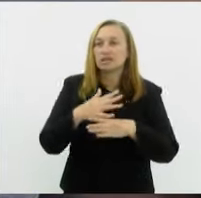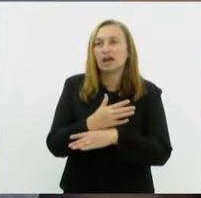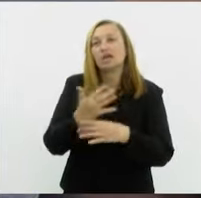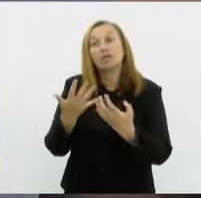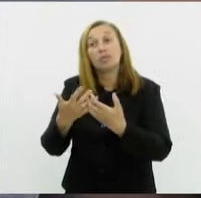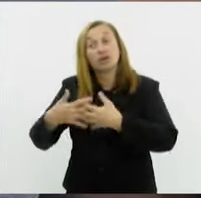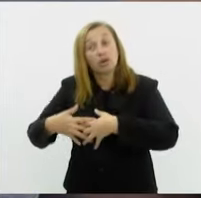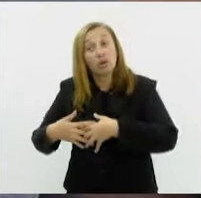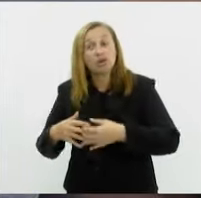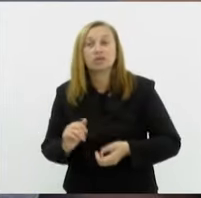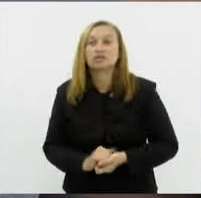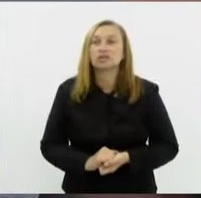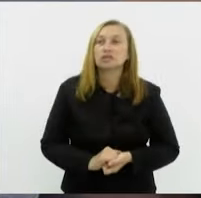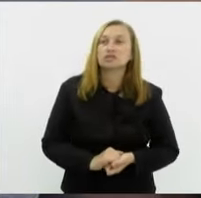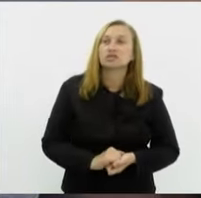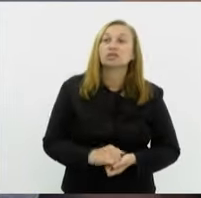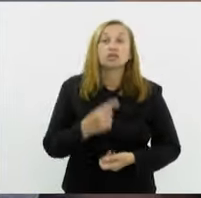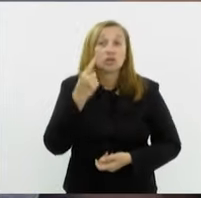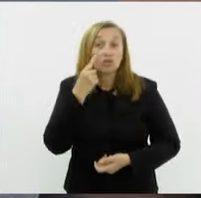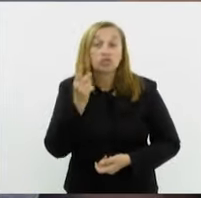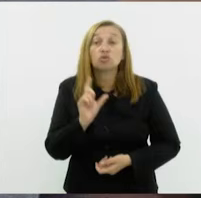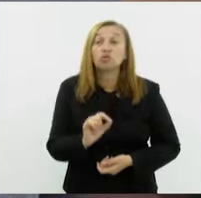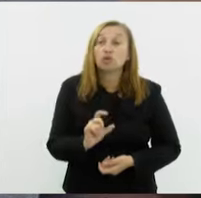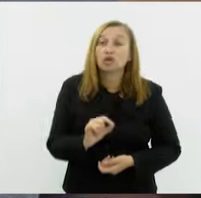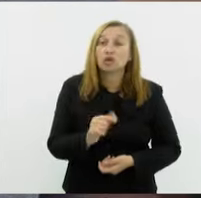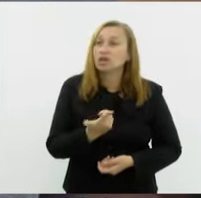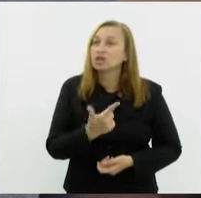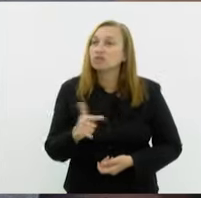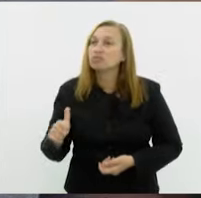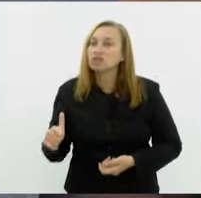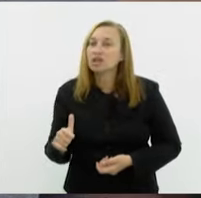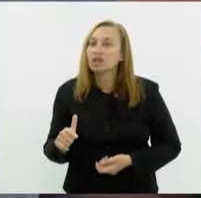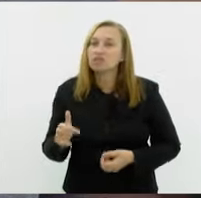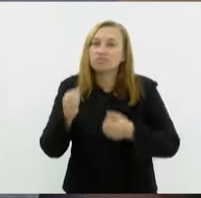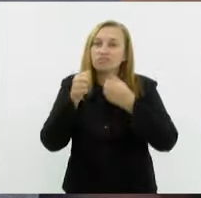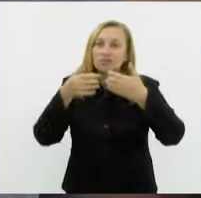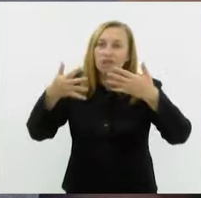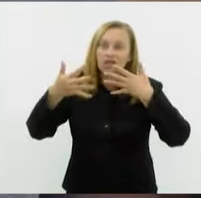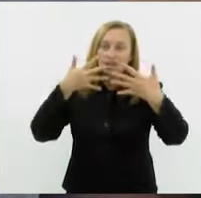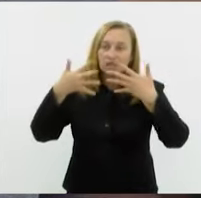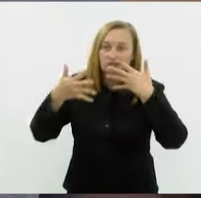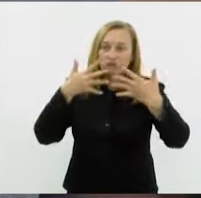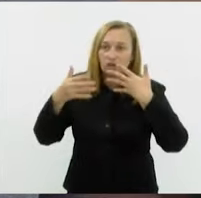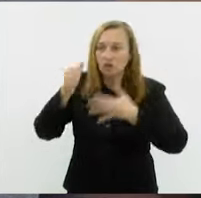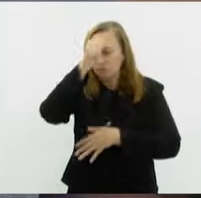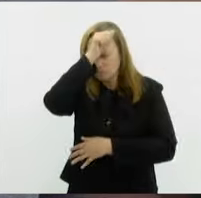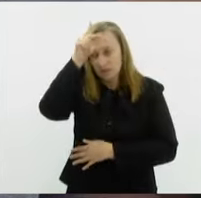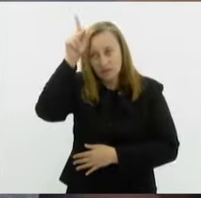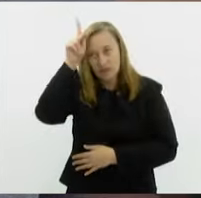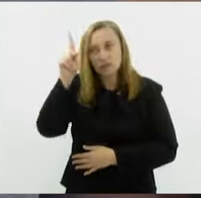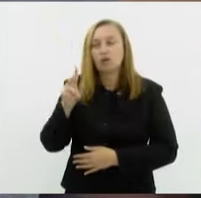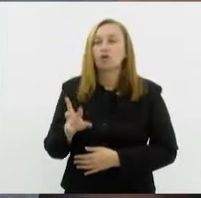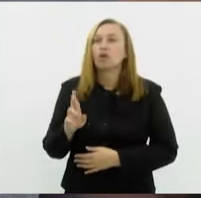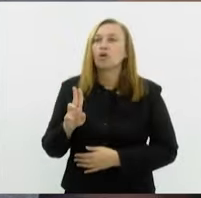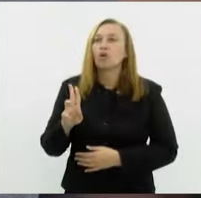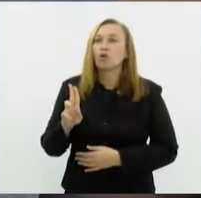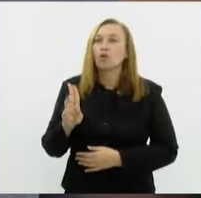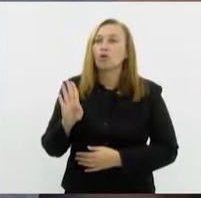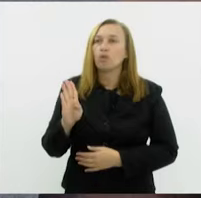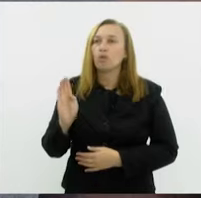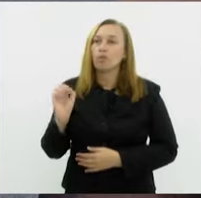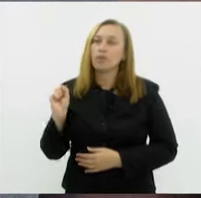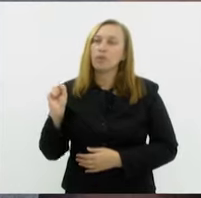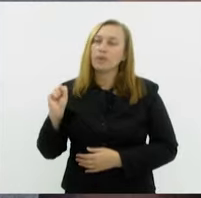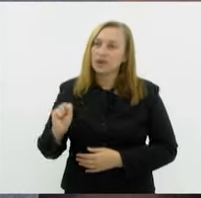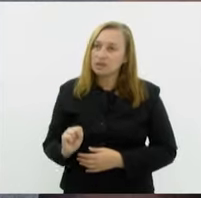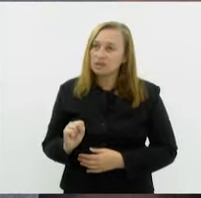Feito isso, nós constatamos que não houve nenhuma transparência por parte do prefeito Rubens Montempo, não houve prestação